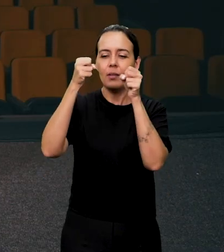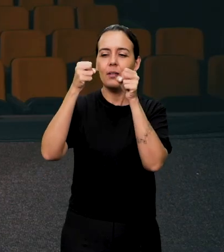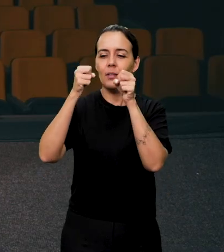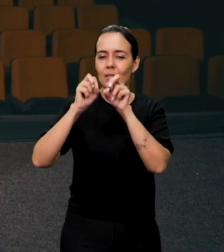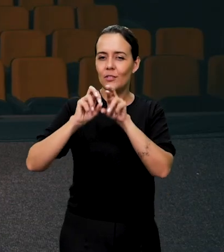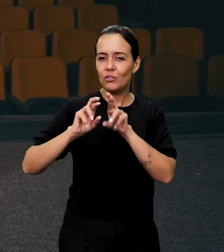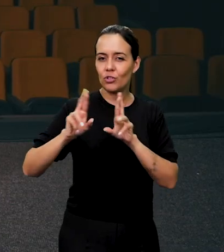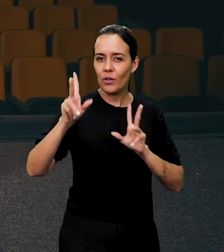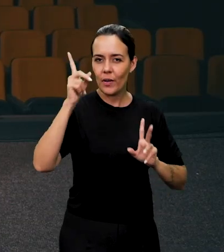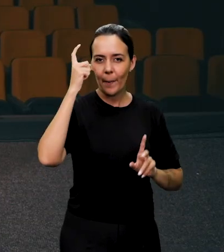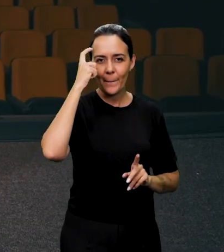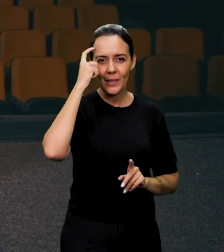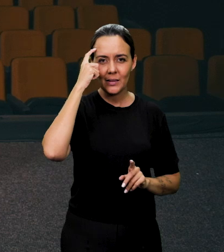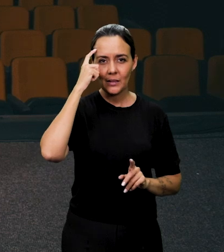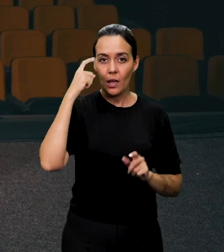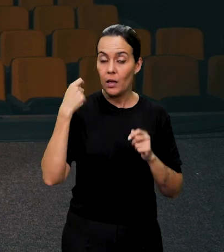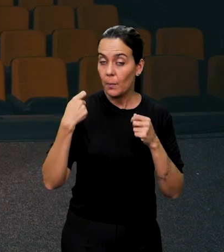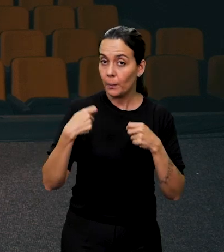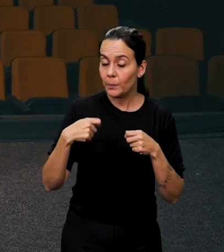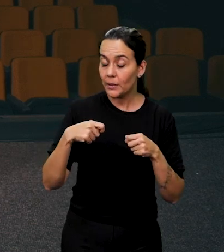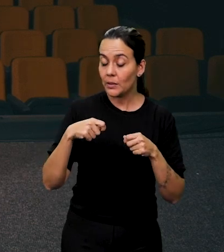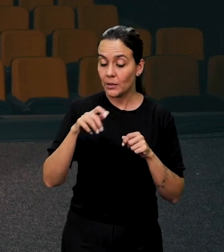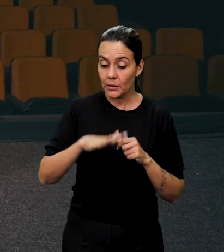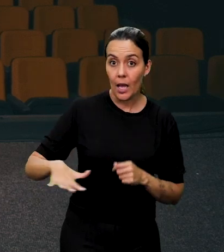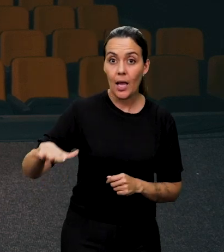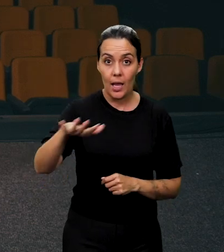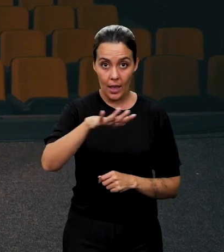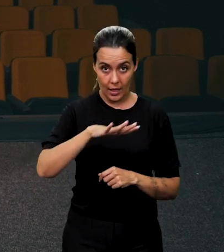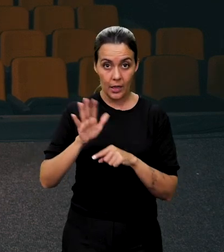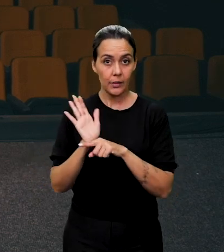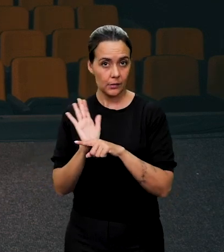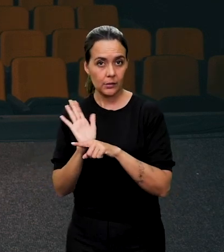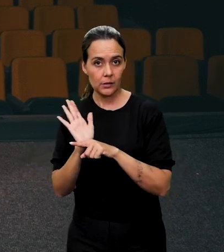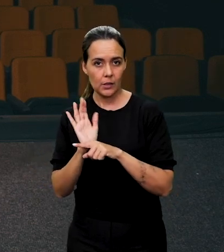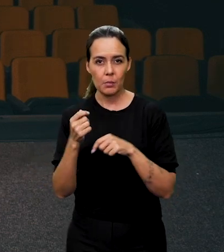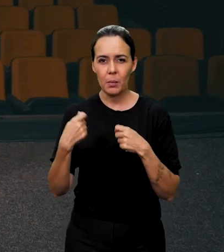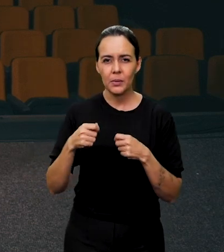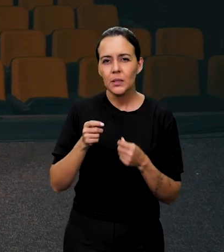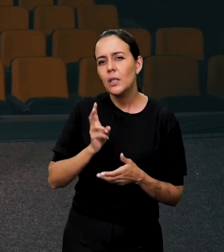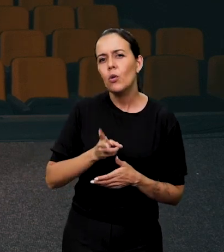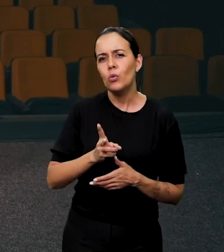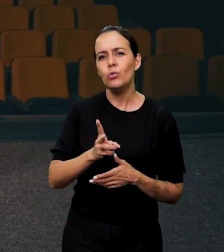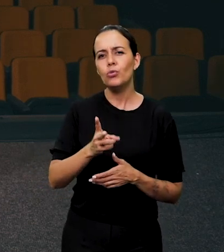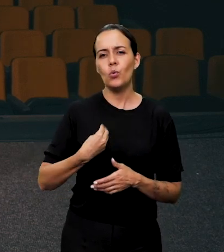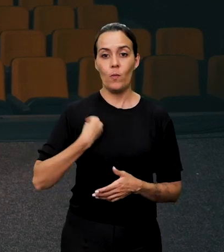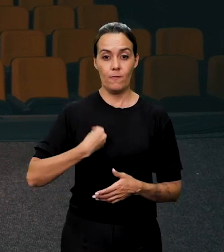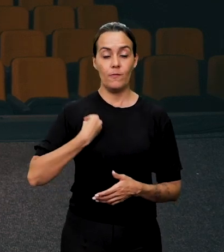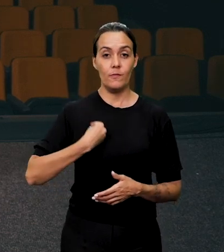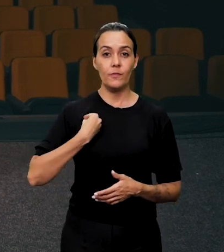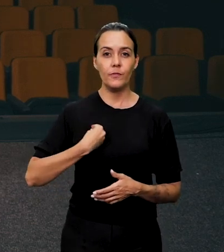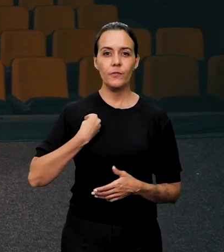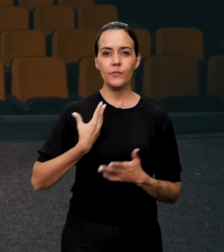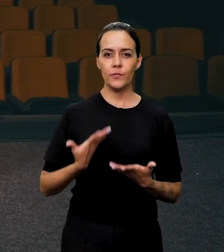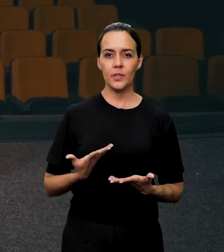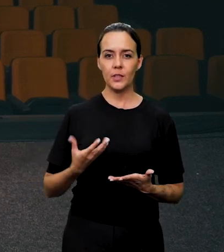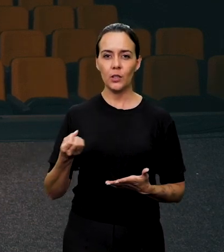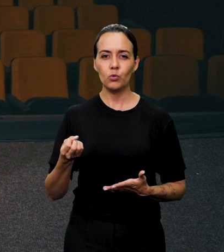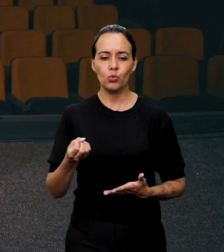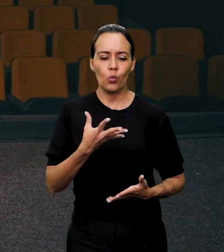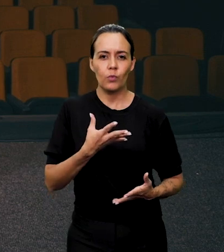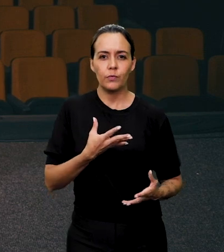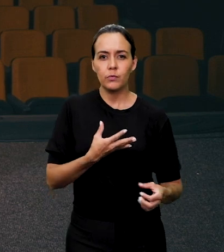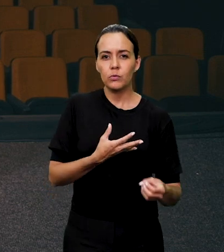um consenso de que essa área, mesmo que não majoritária, ela precisa sempre continuar existindo. Claro. Coisas que a